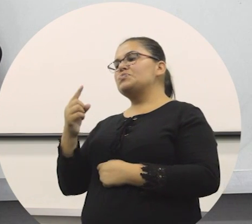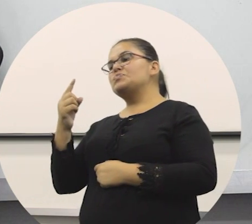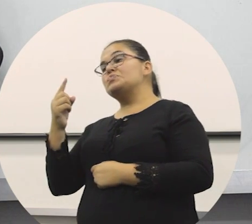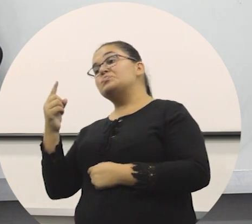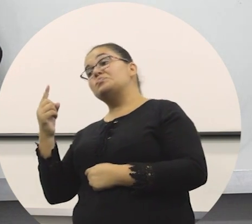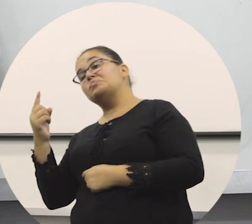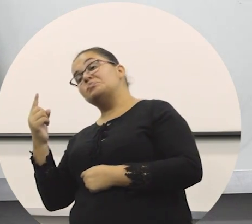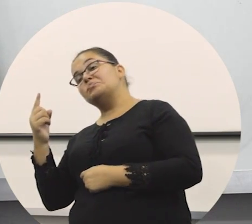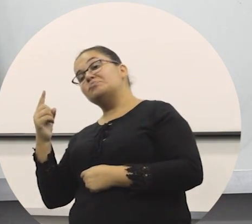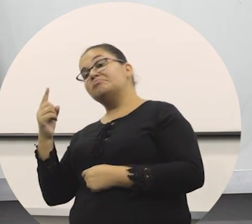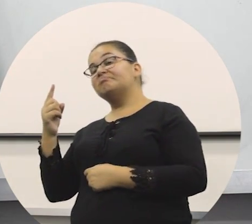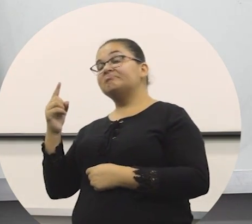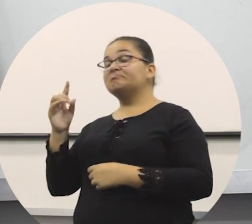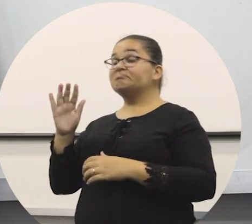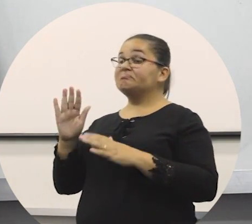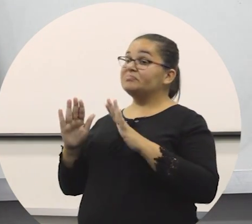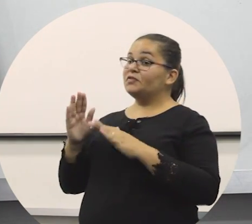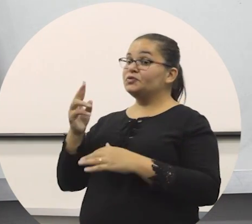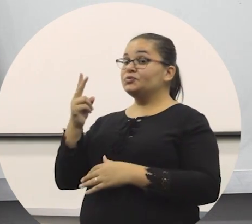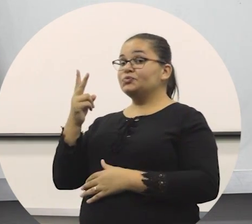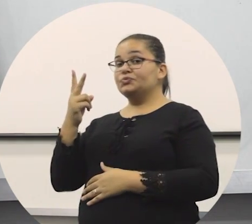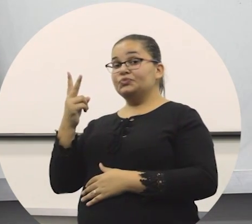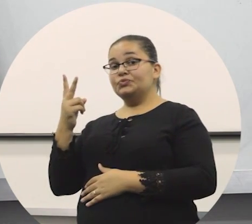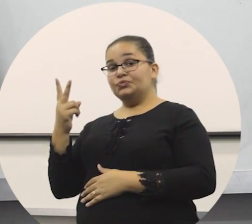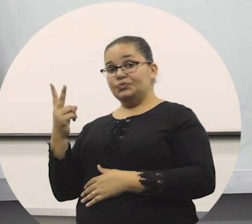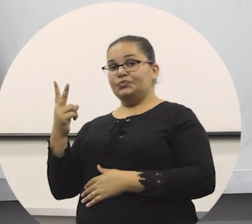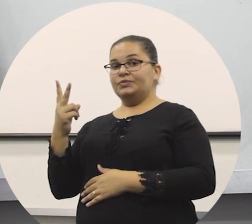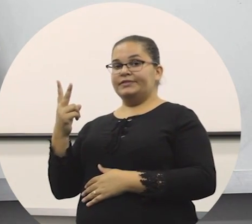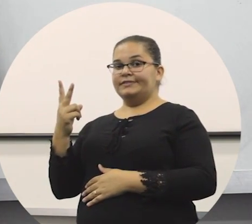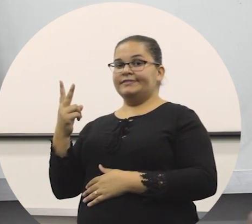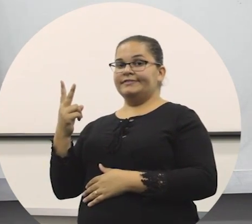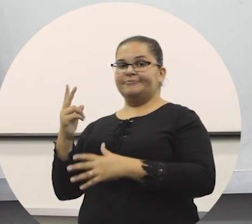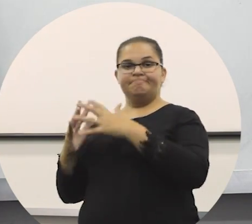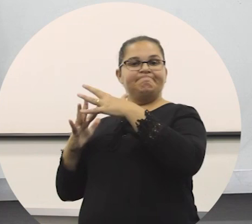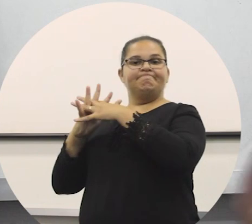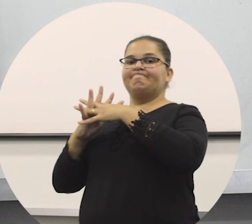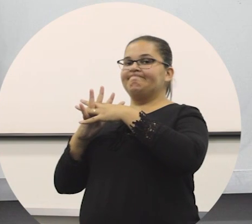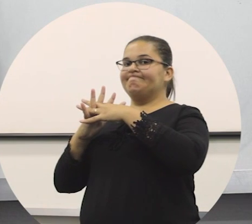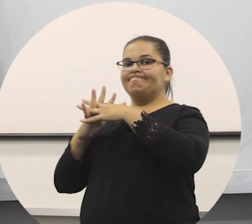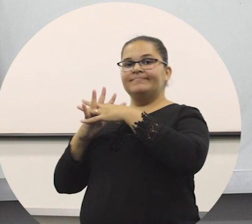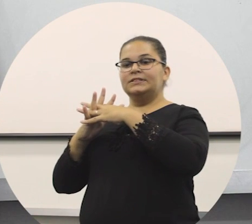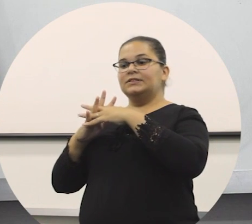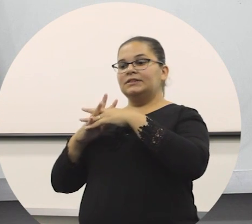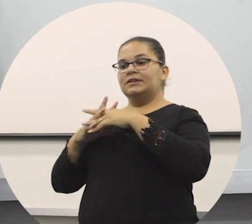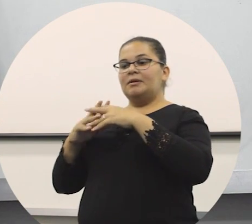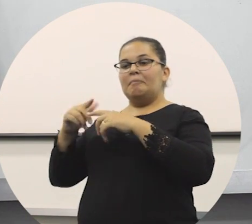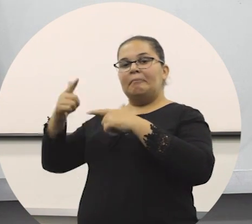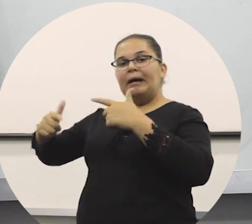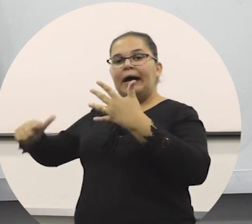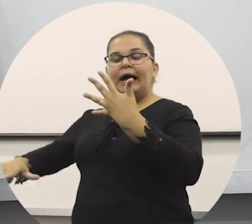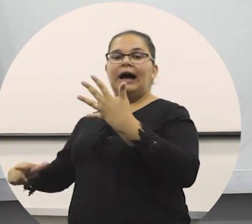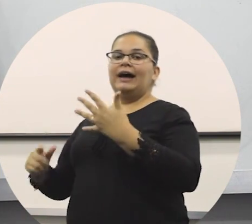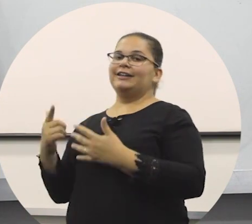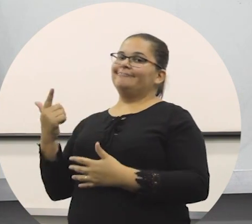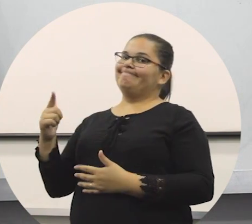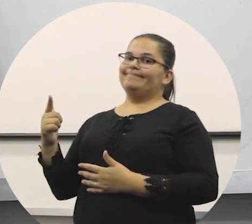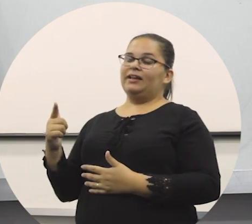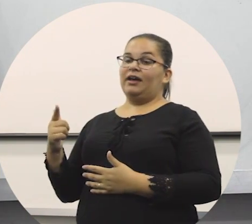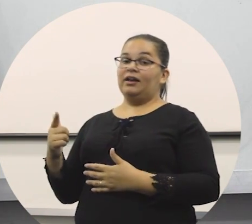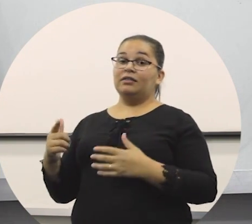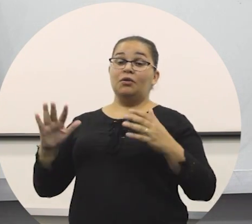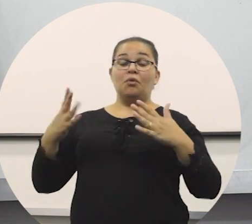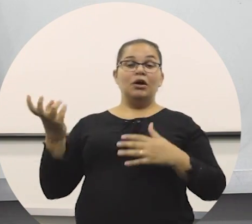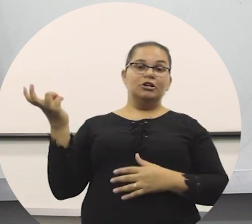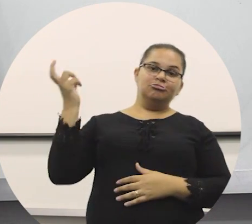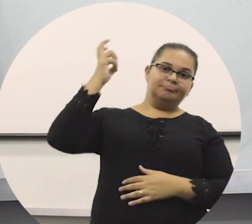no máximo, estourando. Para você, por exemplo, um processo de pós-cirúrgico de implante